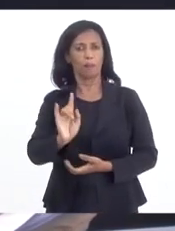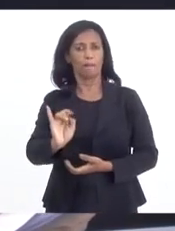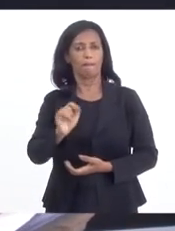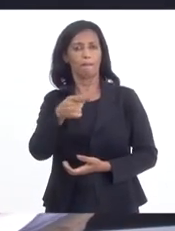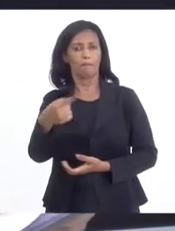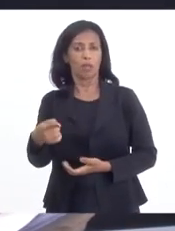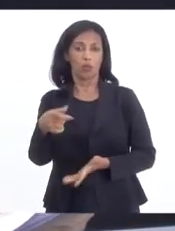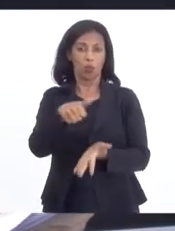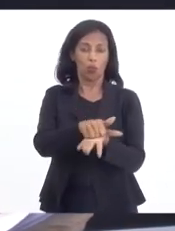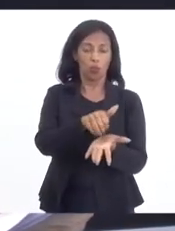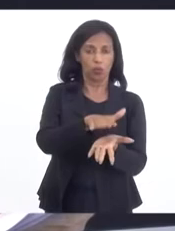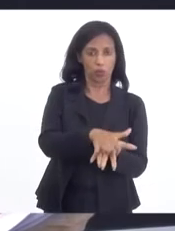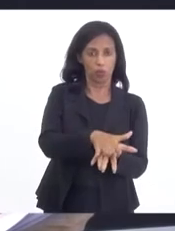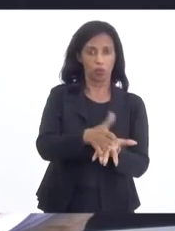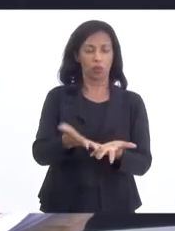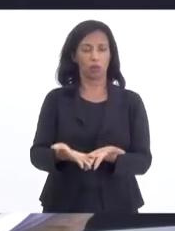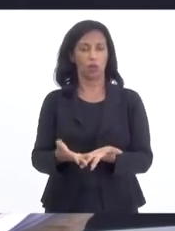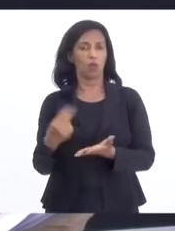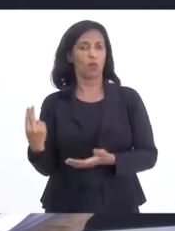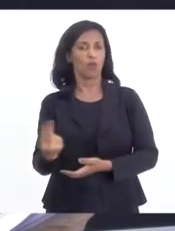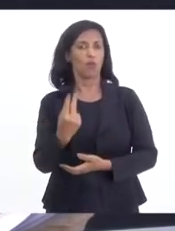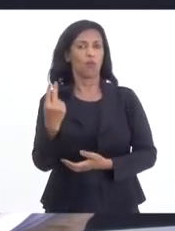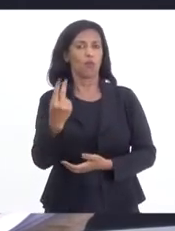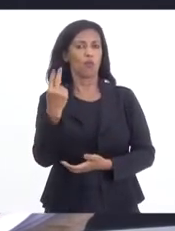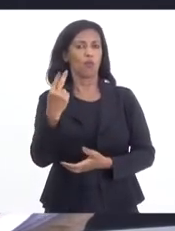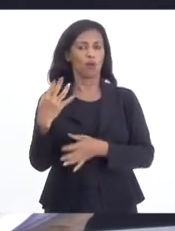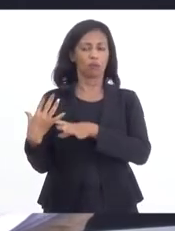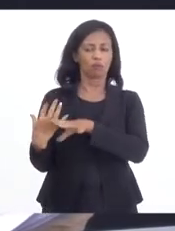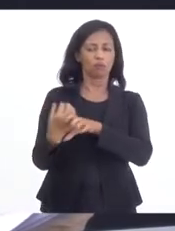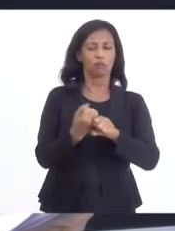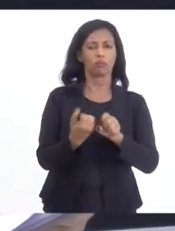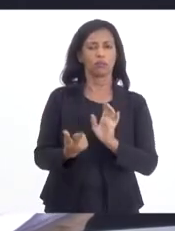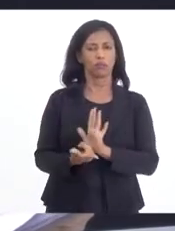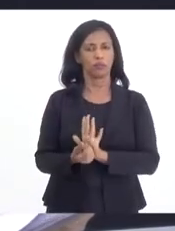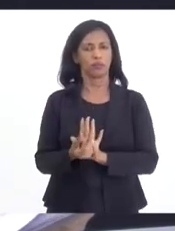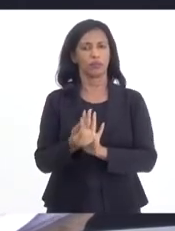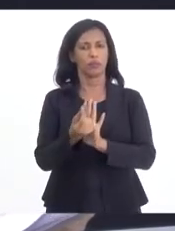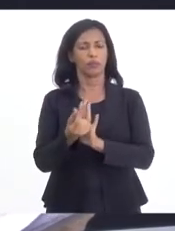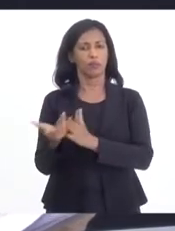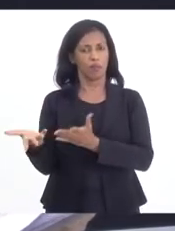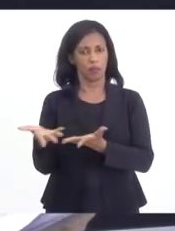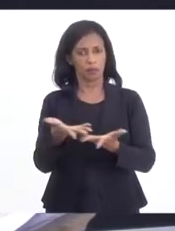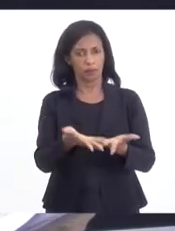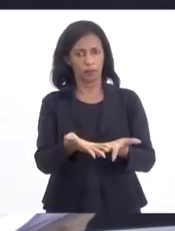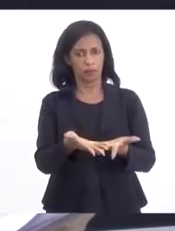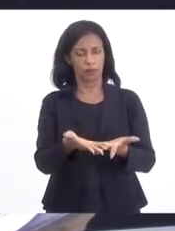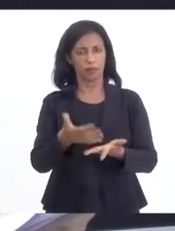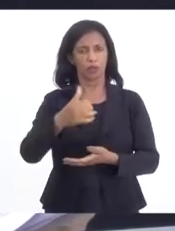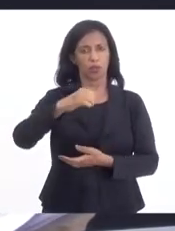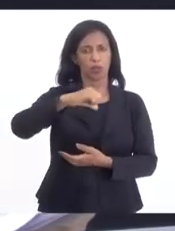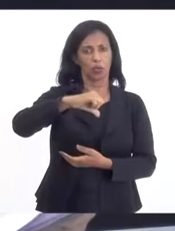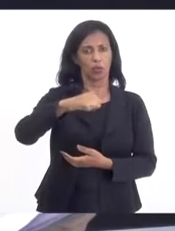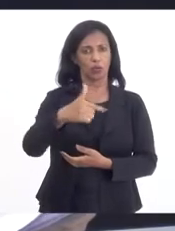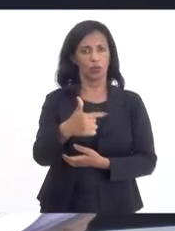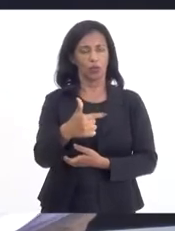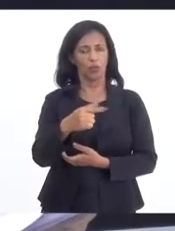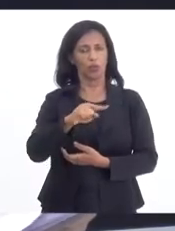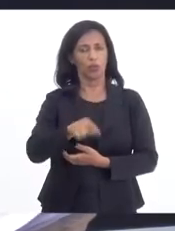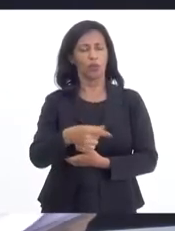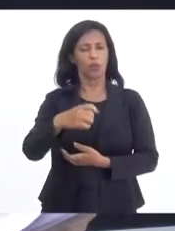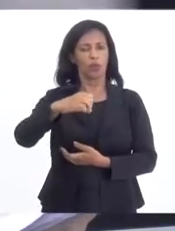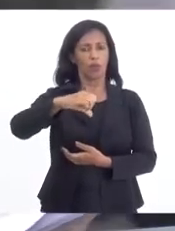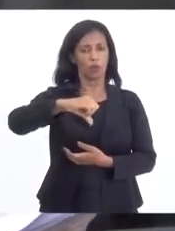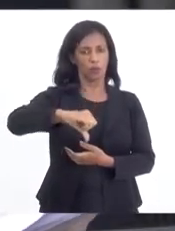Por via de consequência, o valor líquido do orçamento passa a ser de 92,9 bilhões